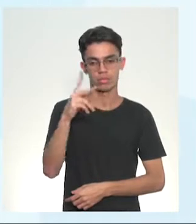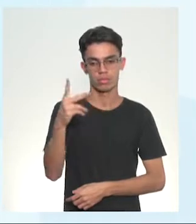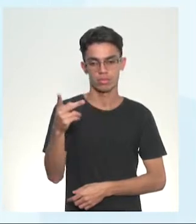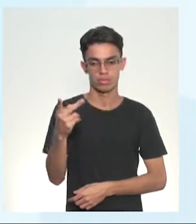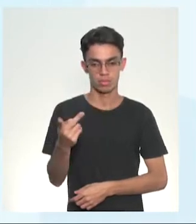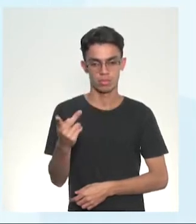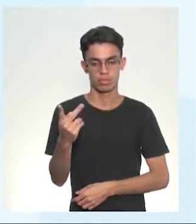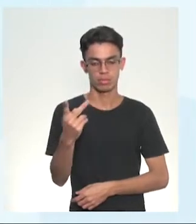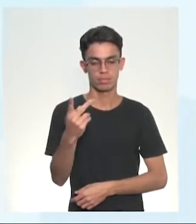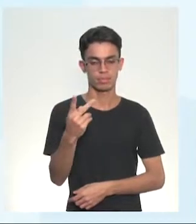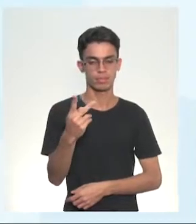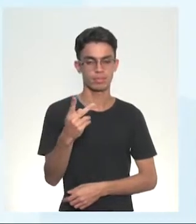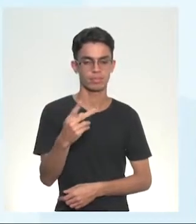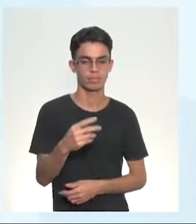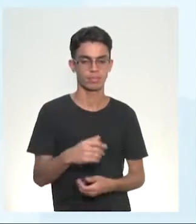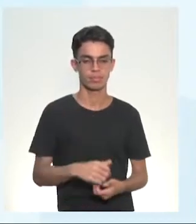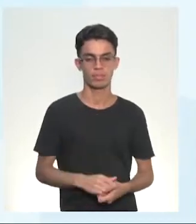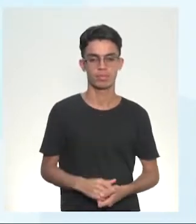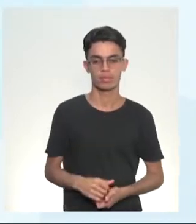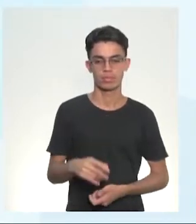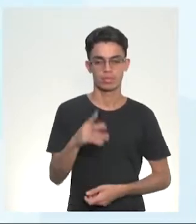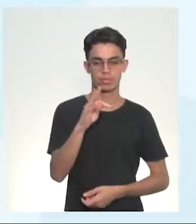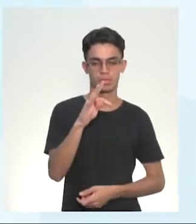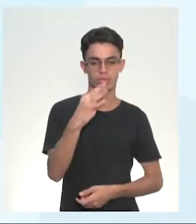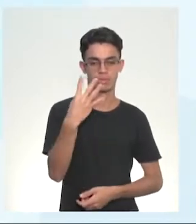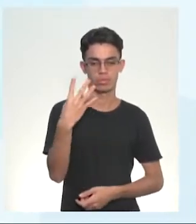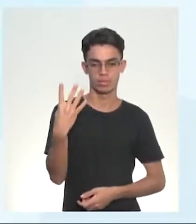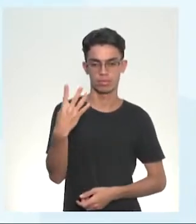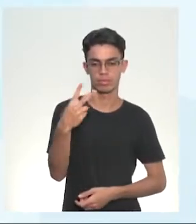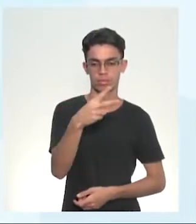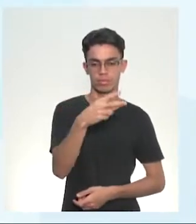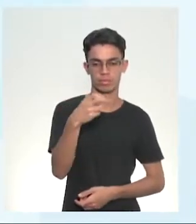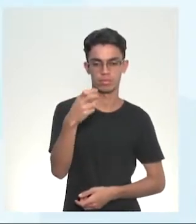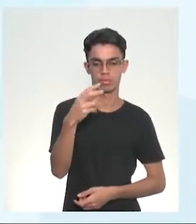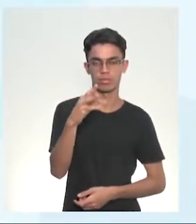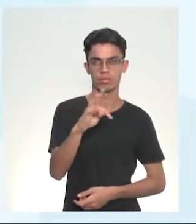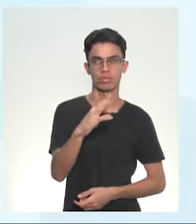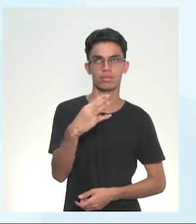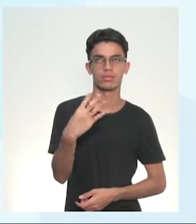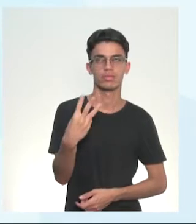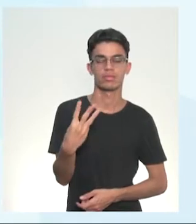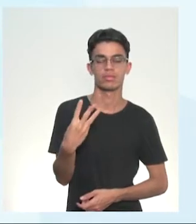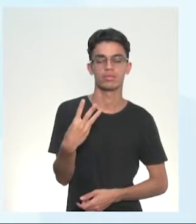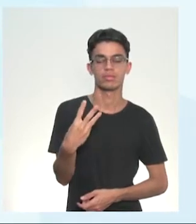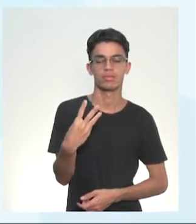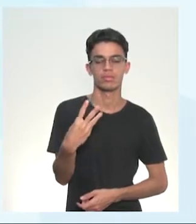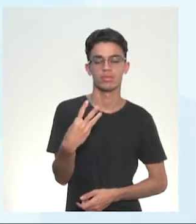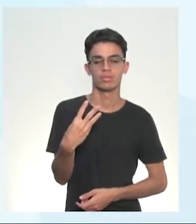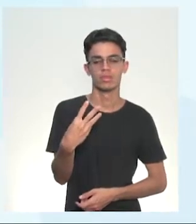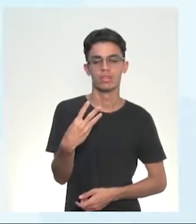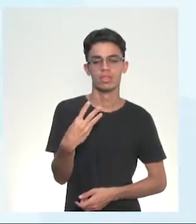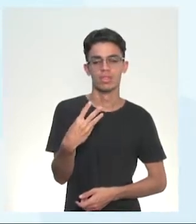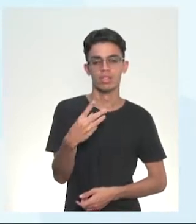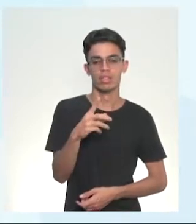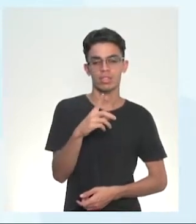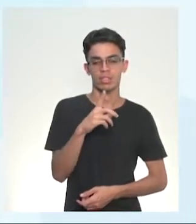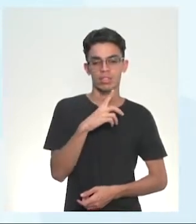segunda igualdade e vou colocar T4 dividido por T3. Então, eu vou ter a